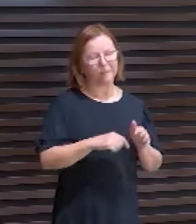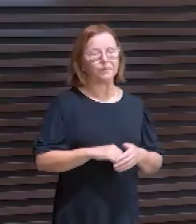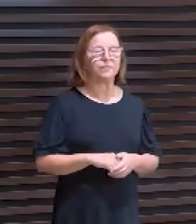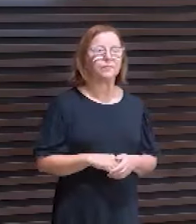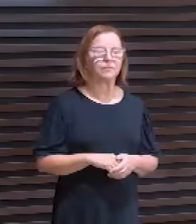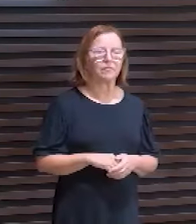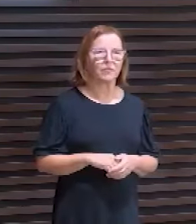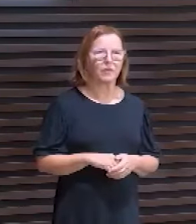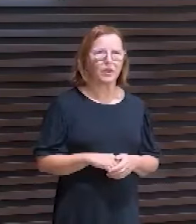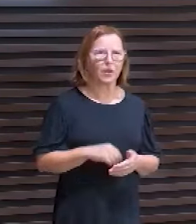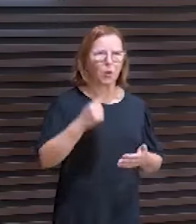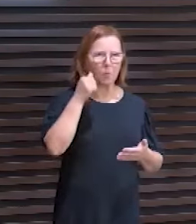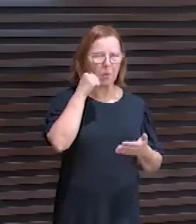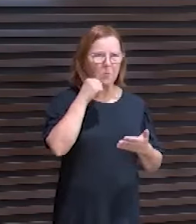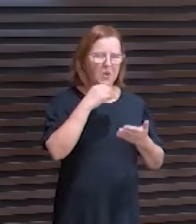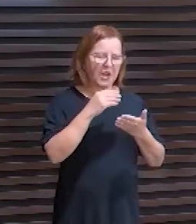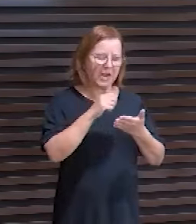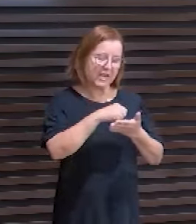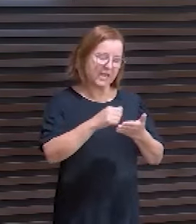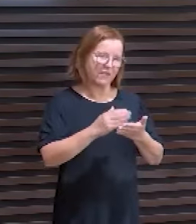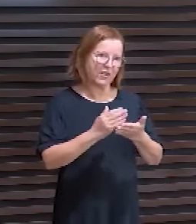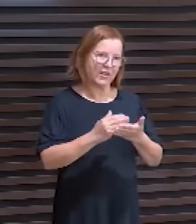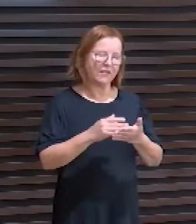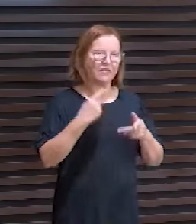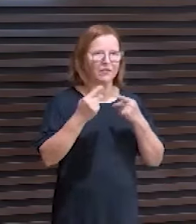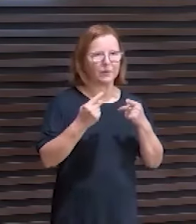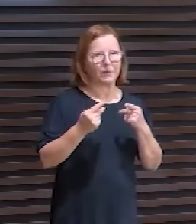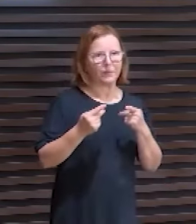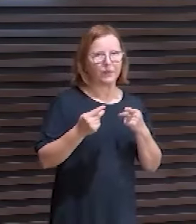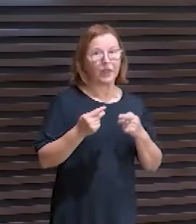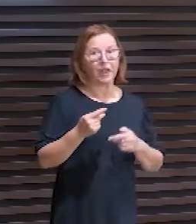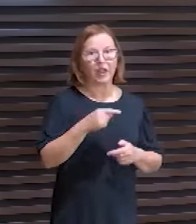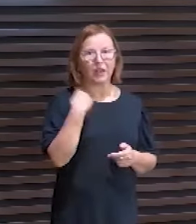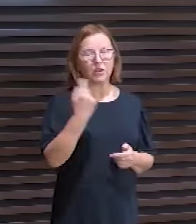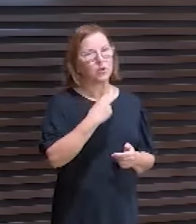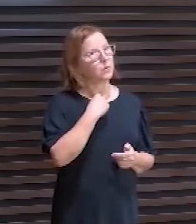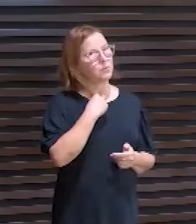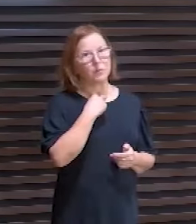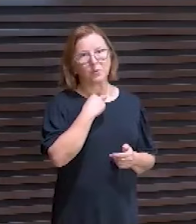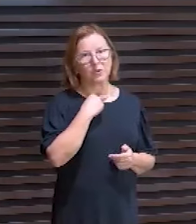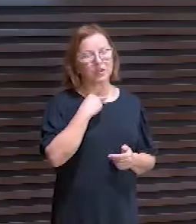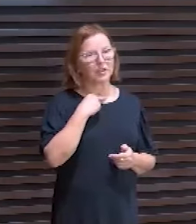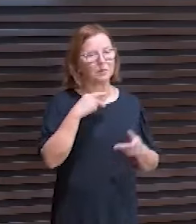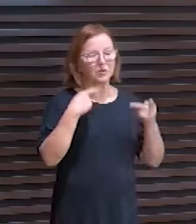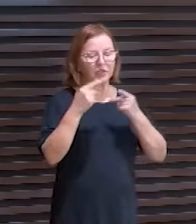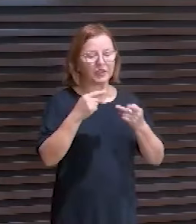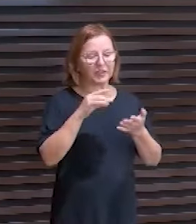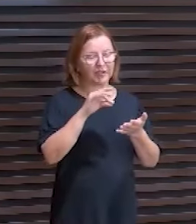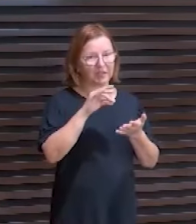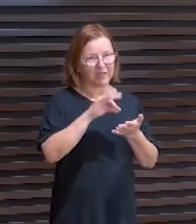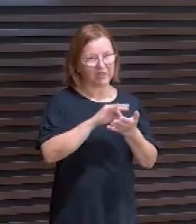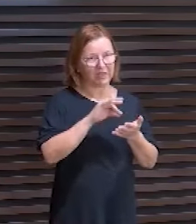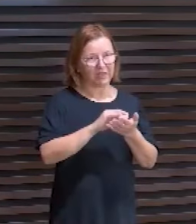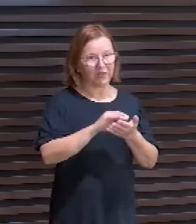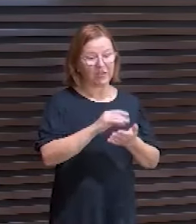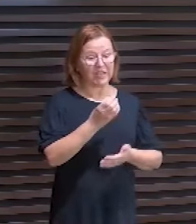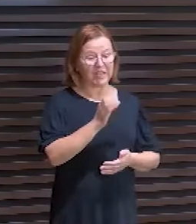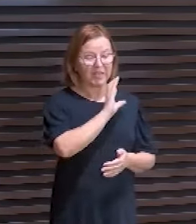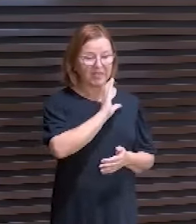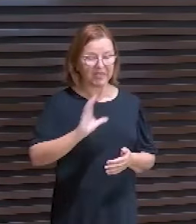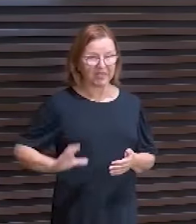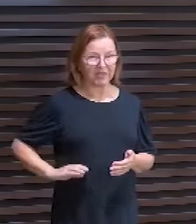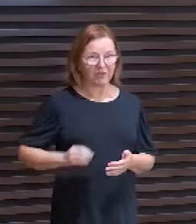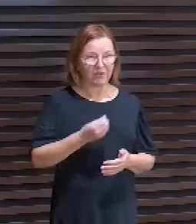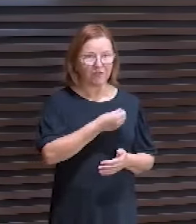escreveu nós não podemos dizer de uma forma real Cristo vive em mim antes de